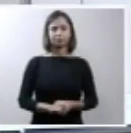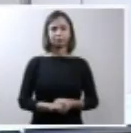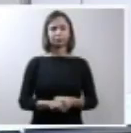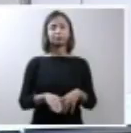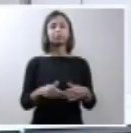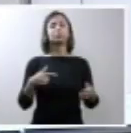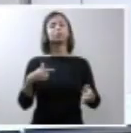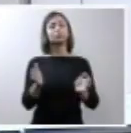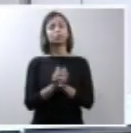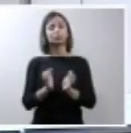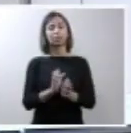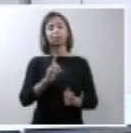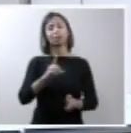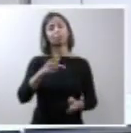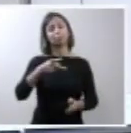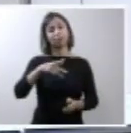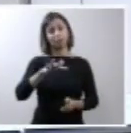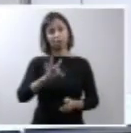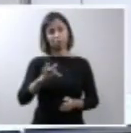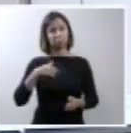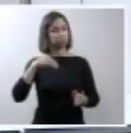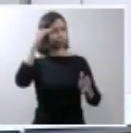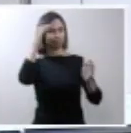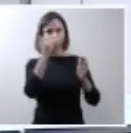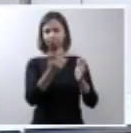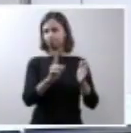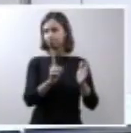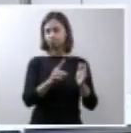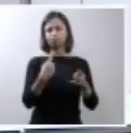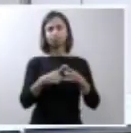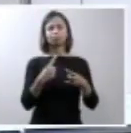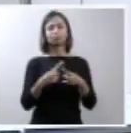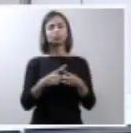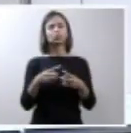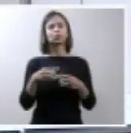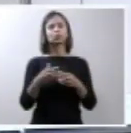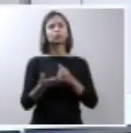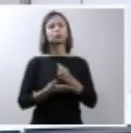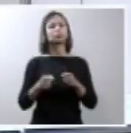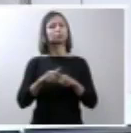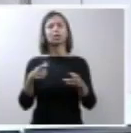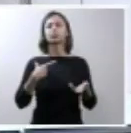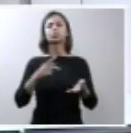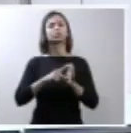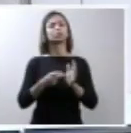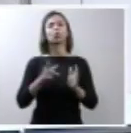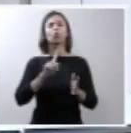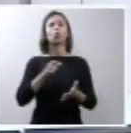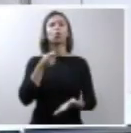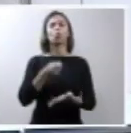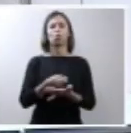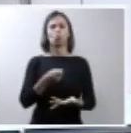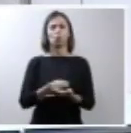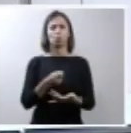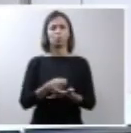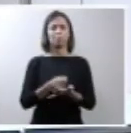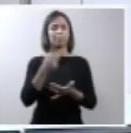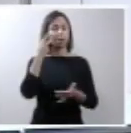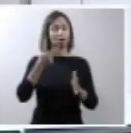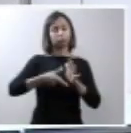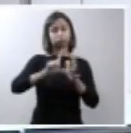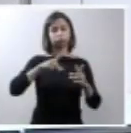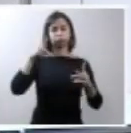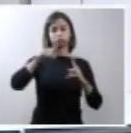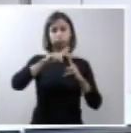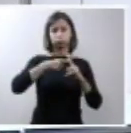aprovação da PF arguição de descumprimento de preceito fundamental Não significará a obrigatoriedade